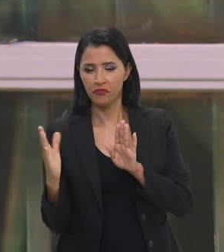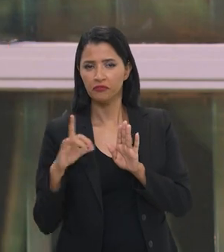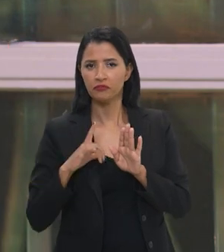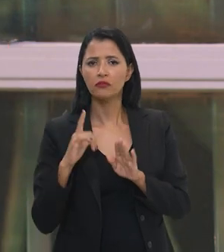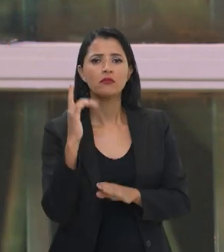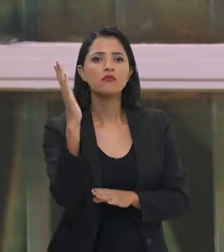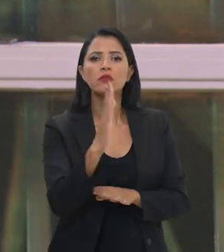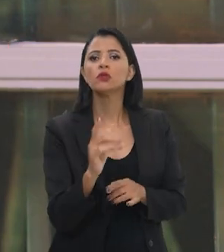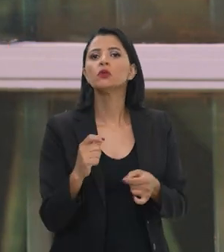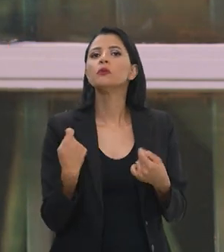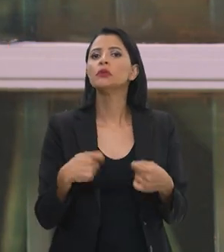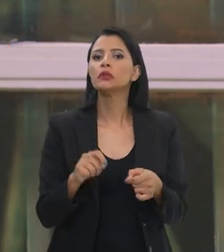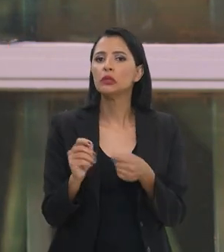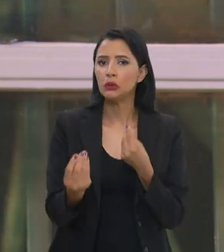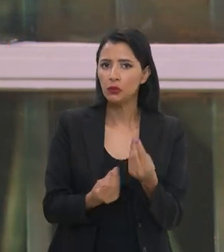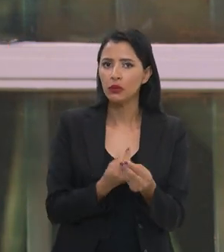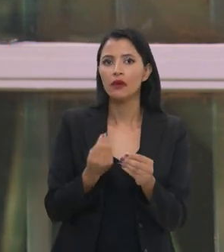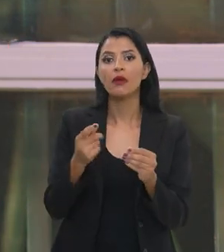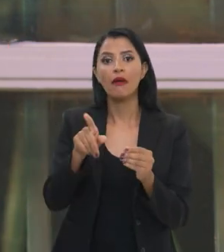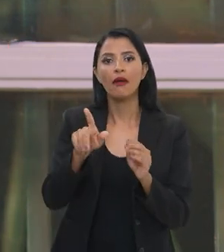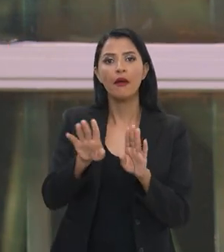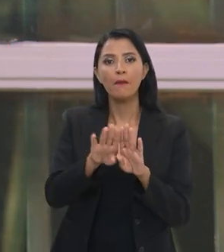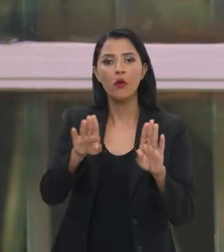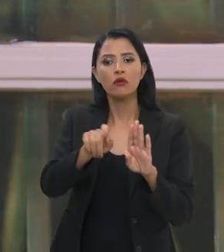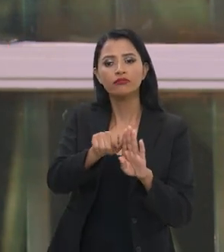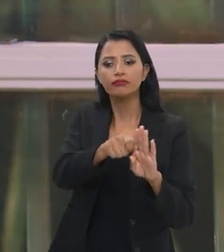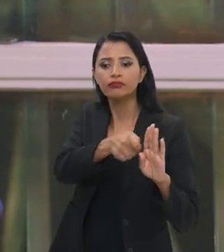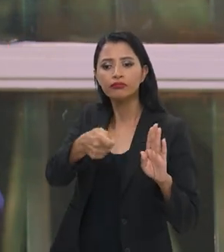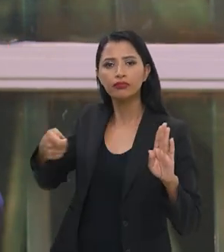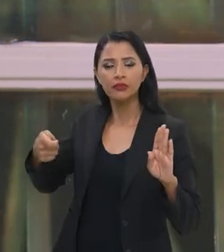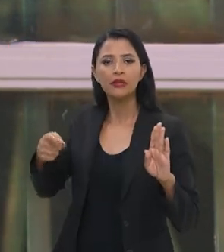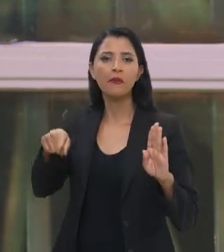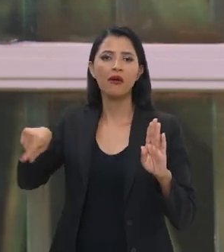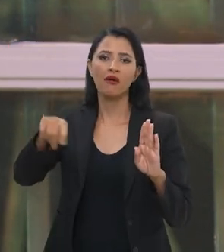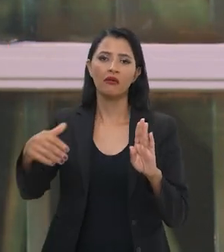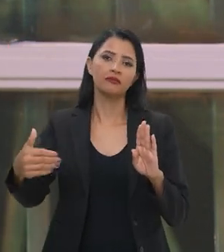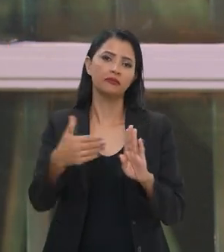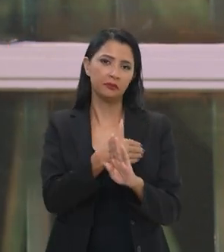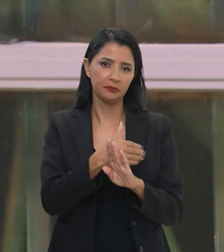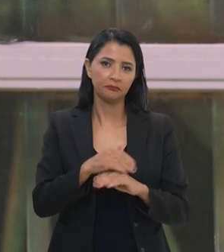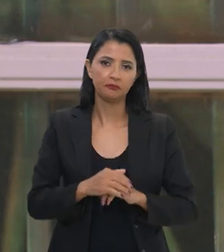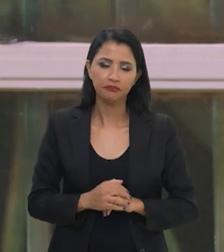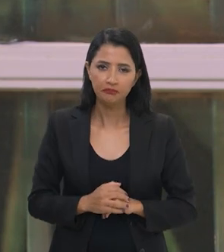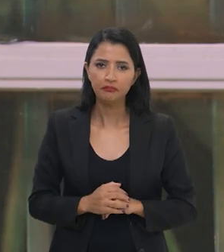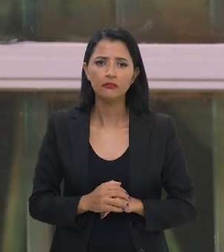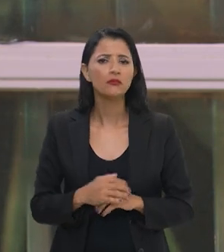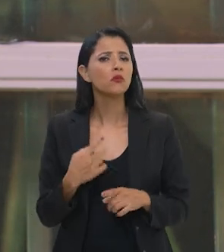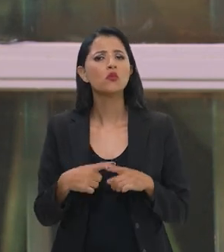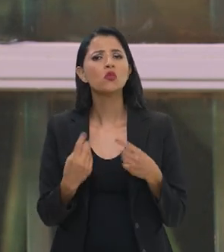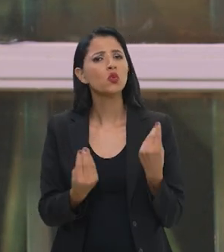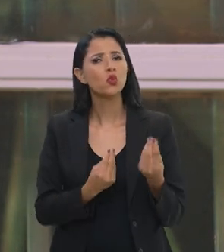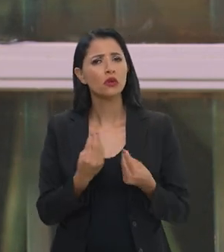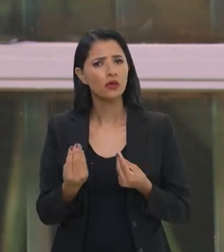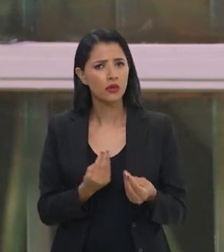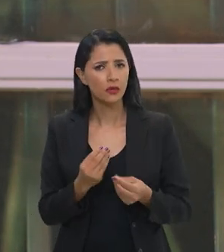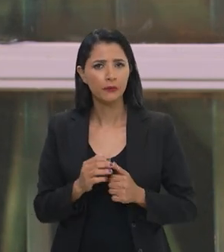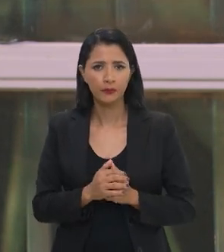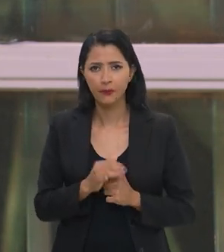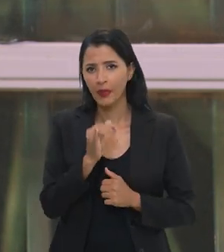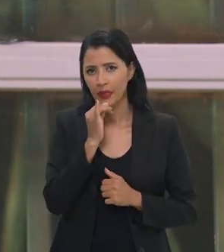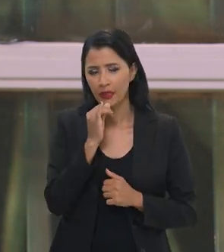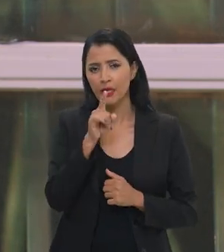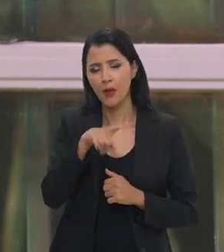o que o Brasil precisa na verdade é abrir a porta de entrada não porque